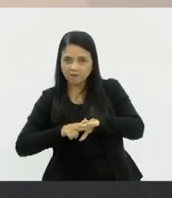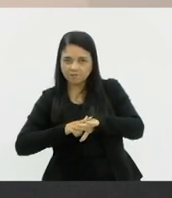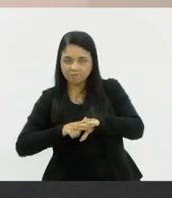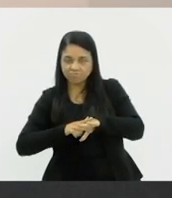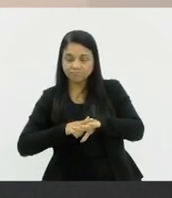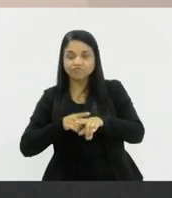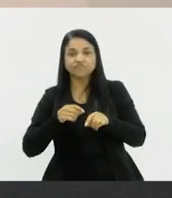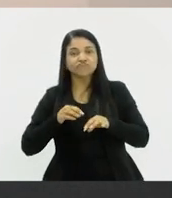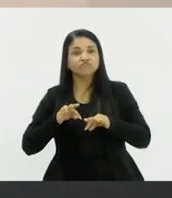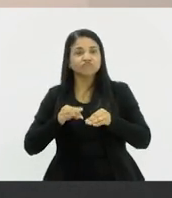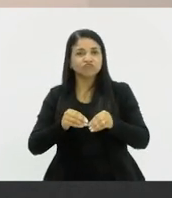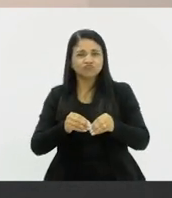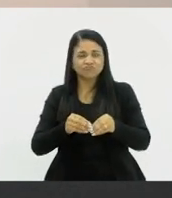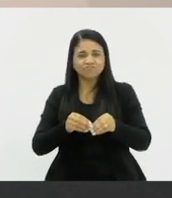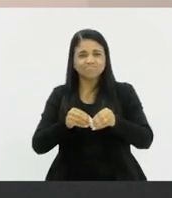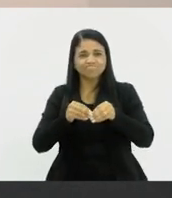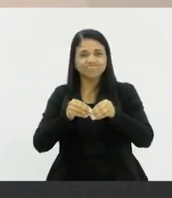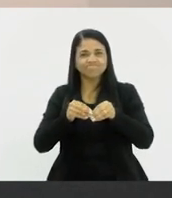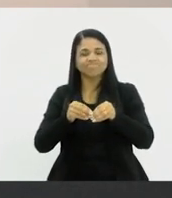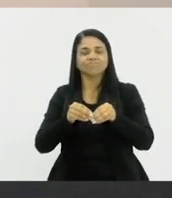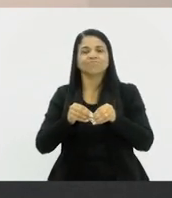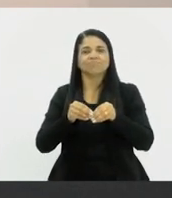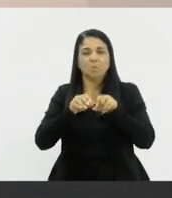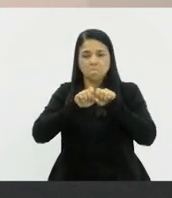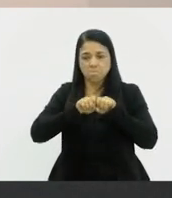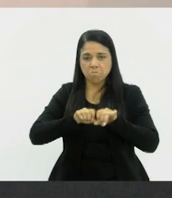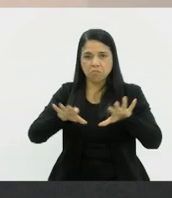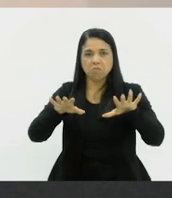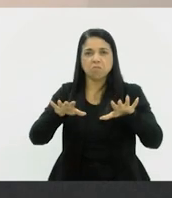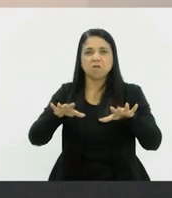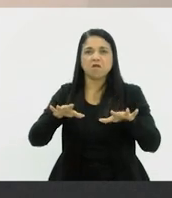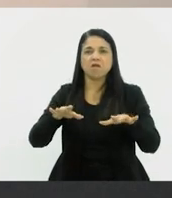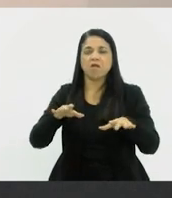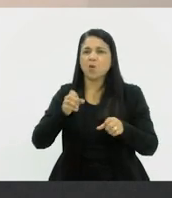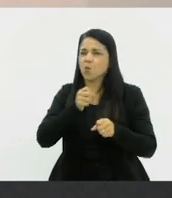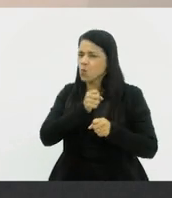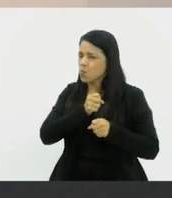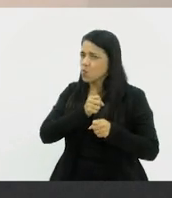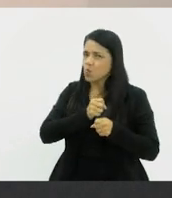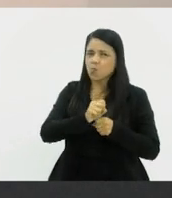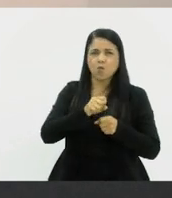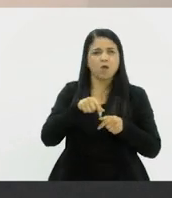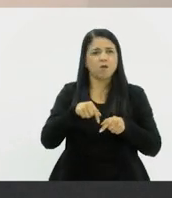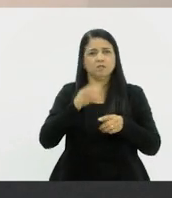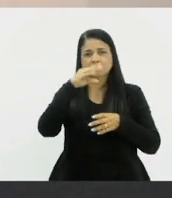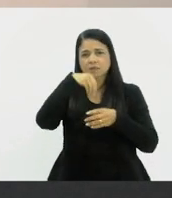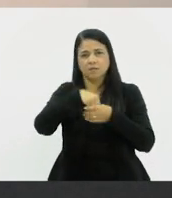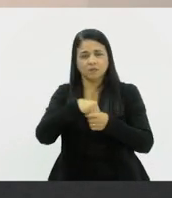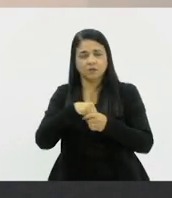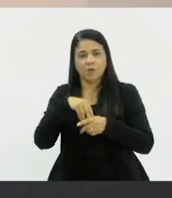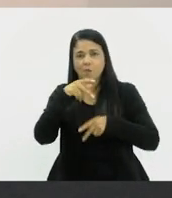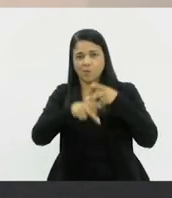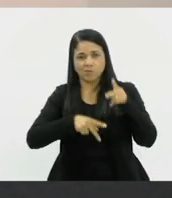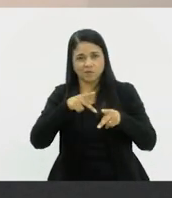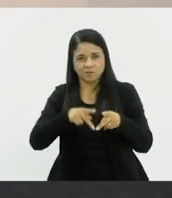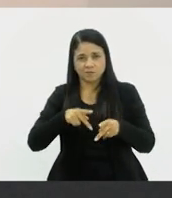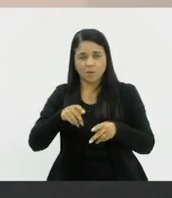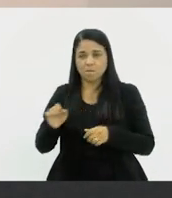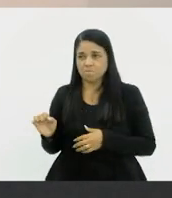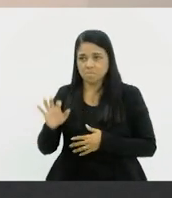reverbera de uma maneira muito cruel dentro da população preta pobre periférica né